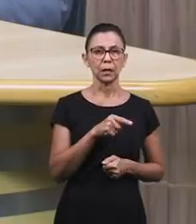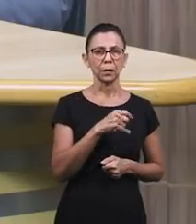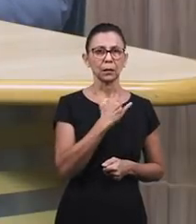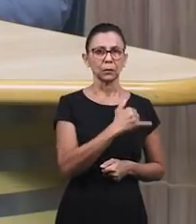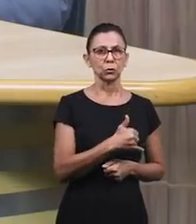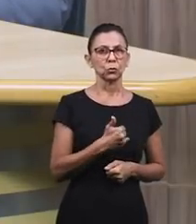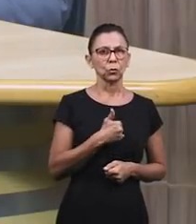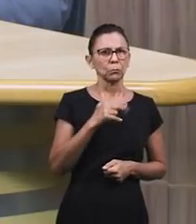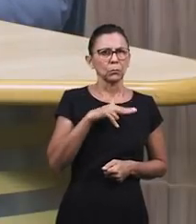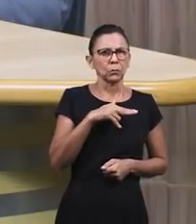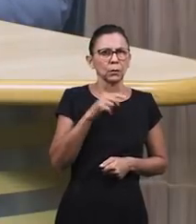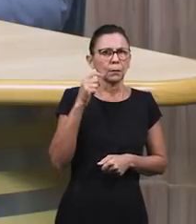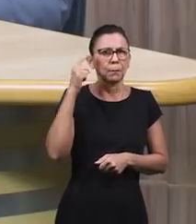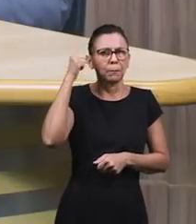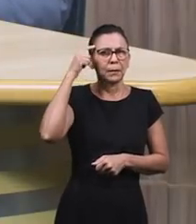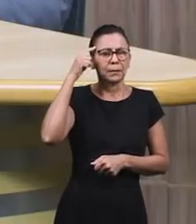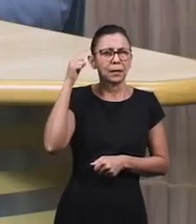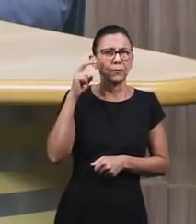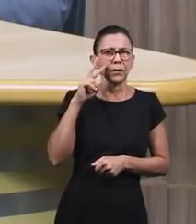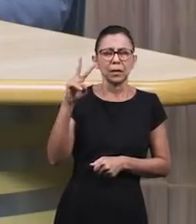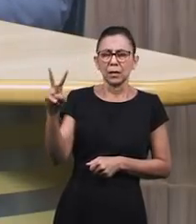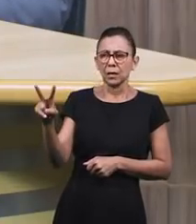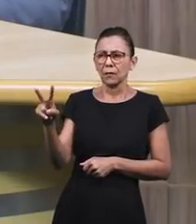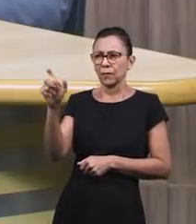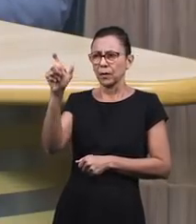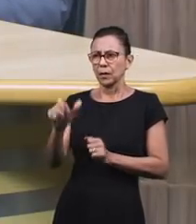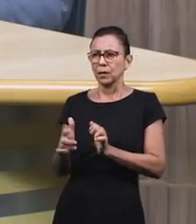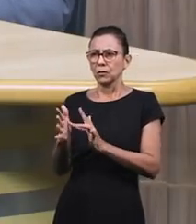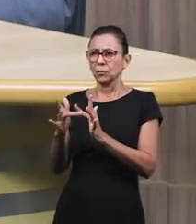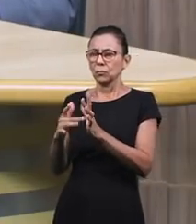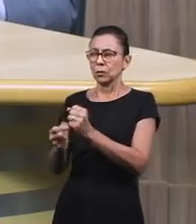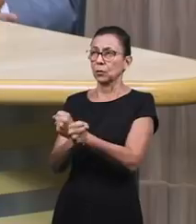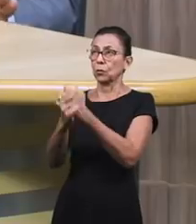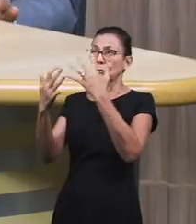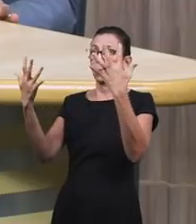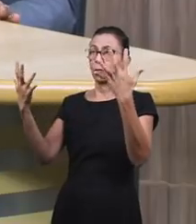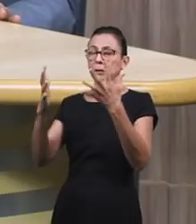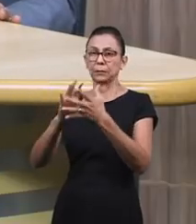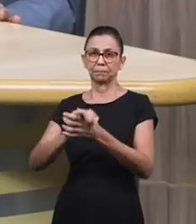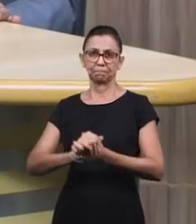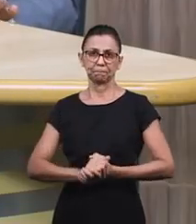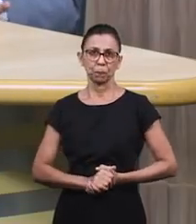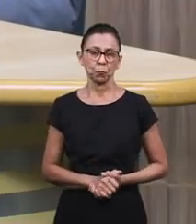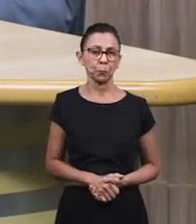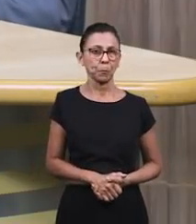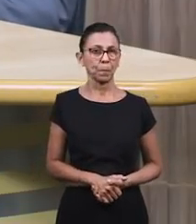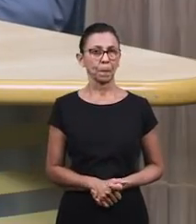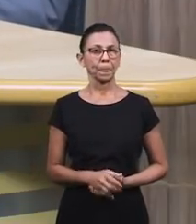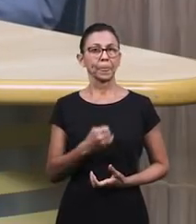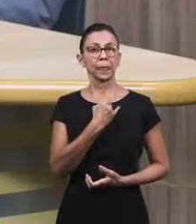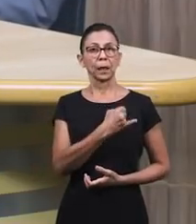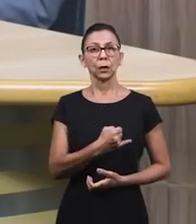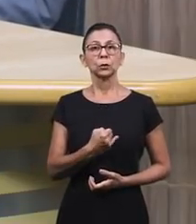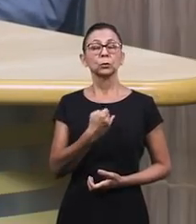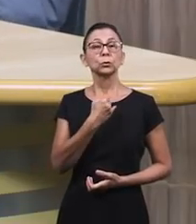ver. Porque João foi um sujeito extremamente privilegiado, né? Ele viu Jesus como homem, viu Jesus